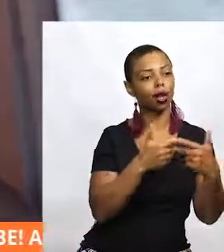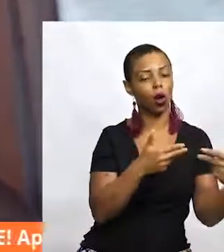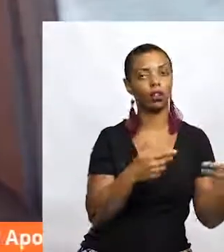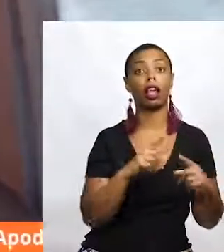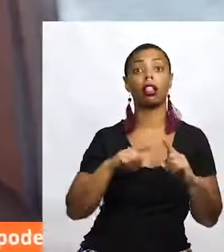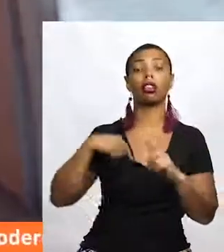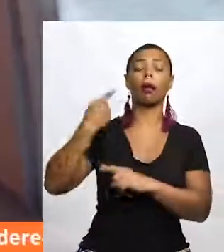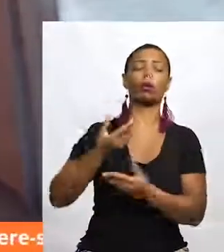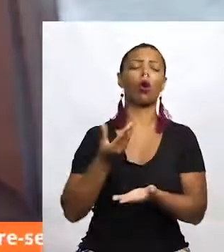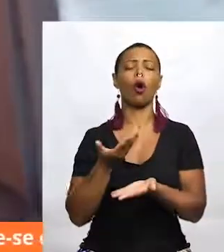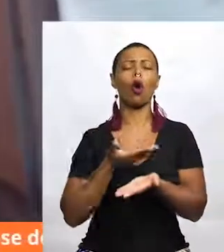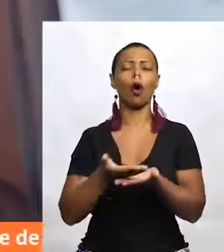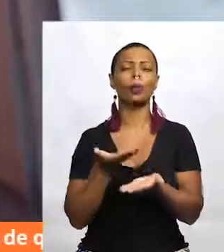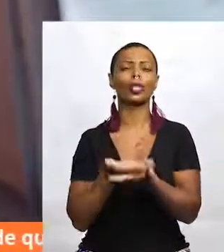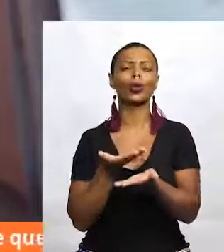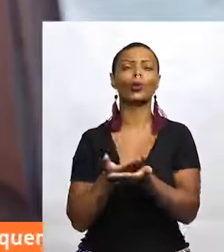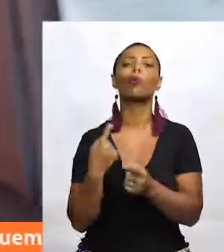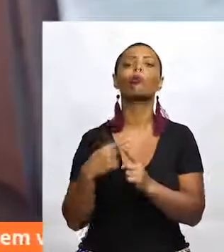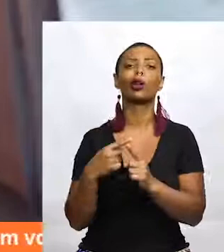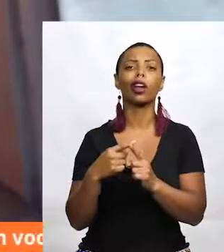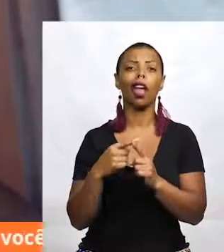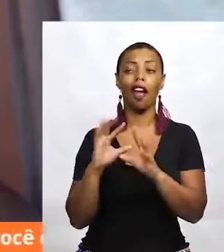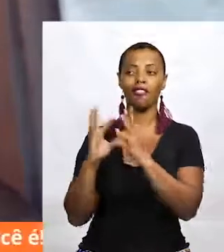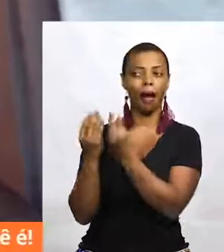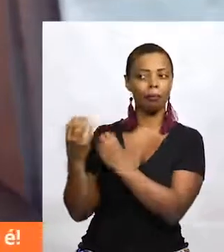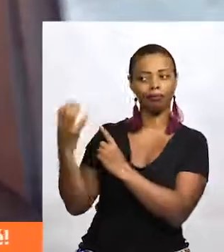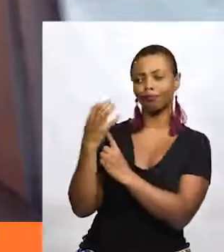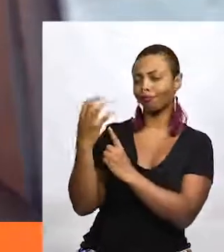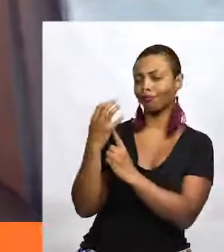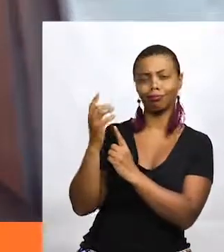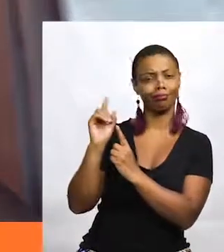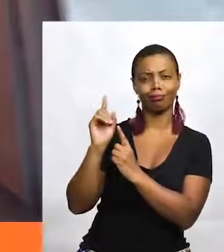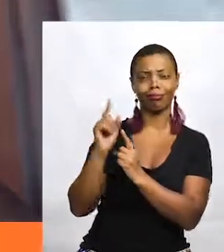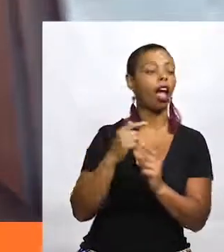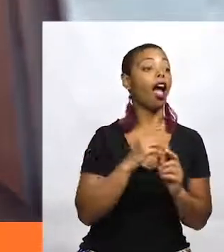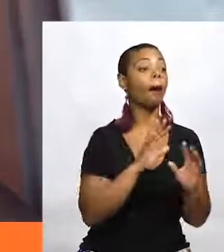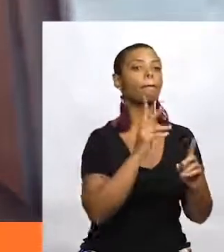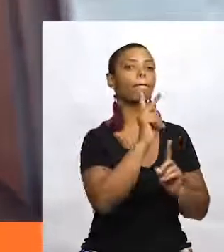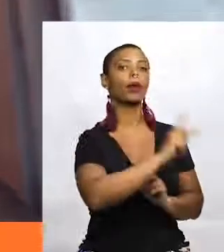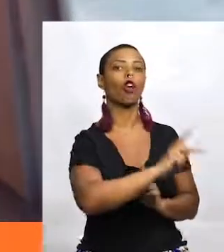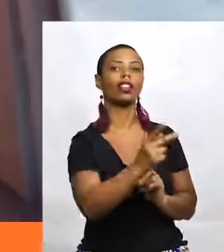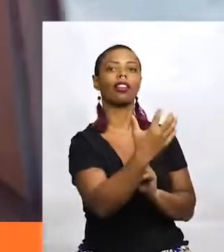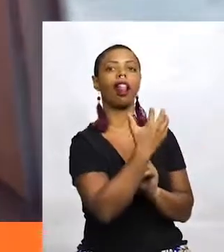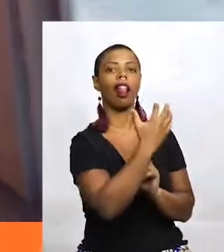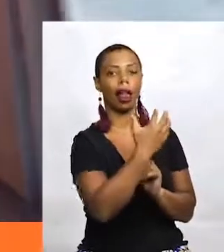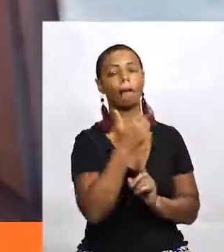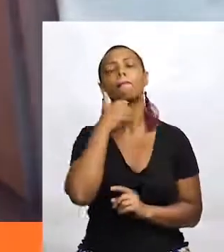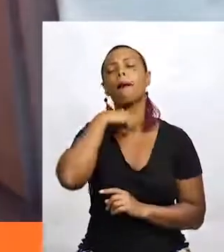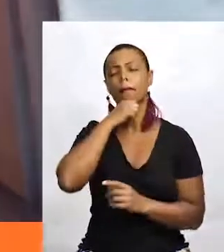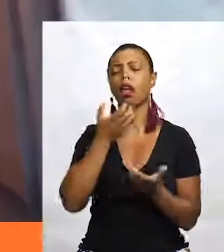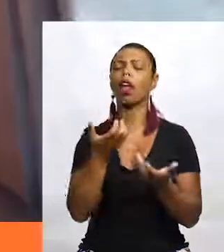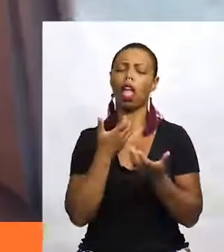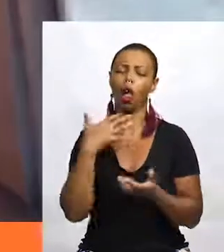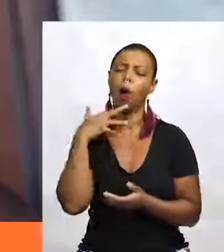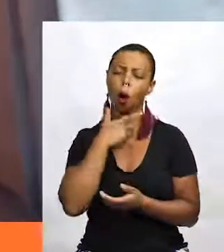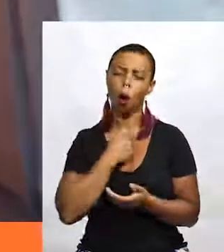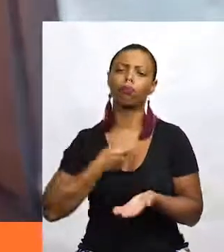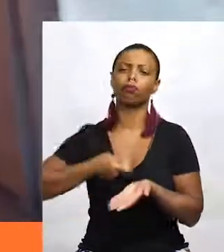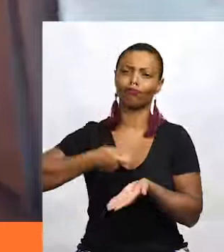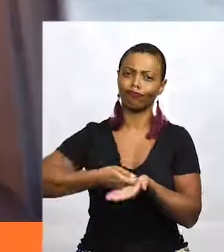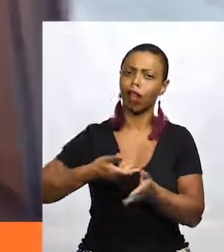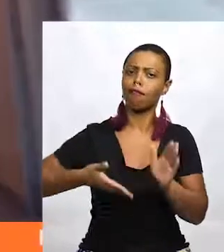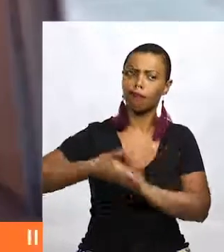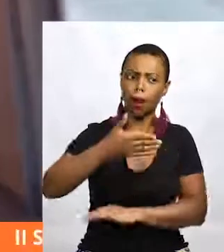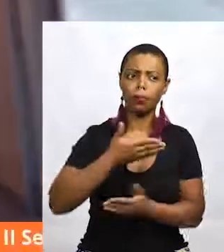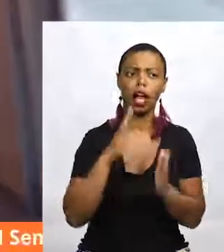muito mais por influência de professores do que da família. Minha mãe fazia questão que nós fôssemos para a escola e que tivéssemos